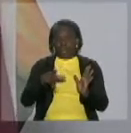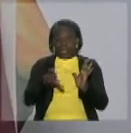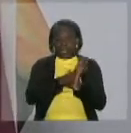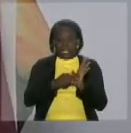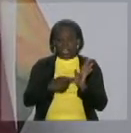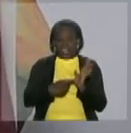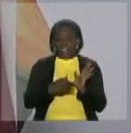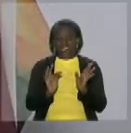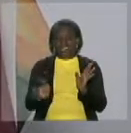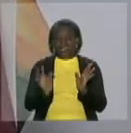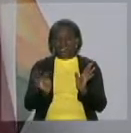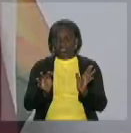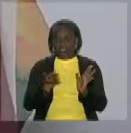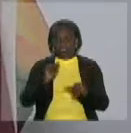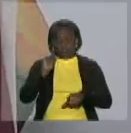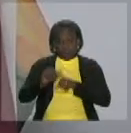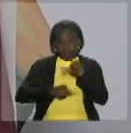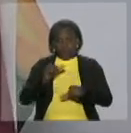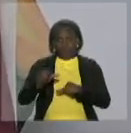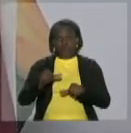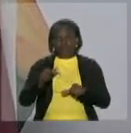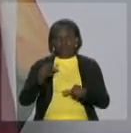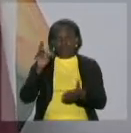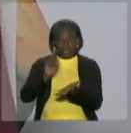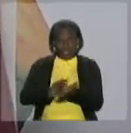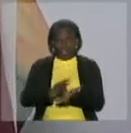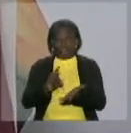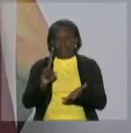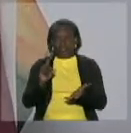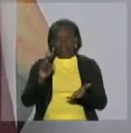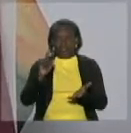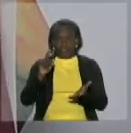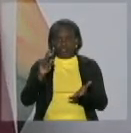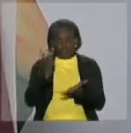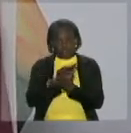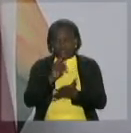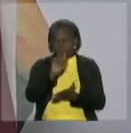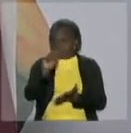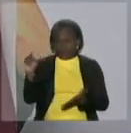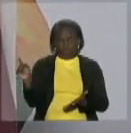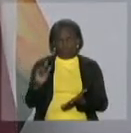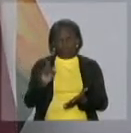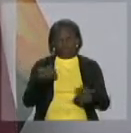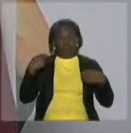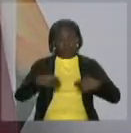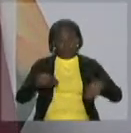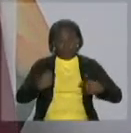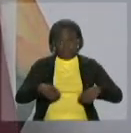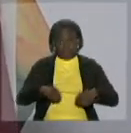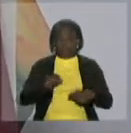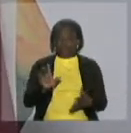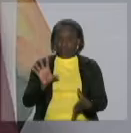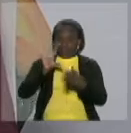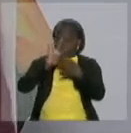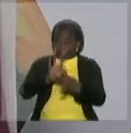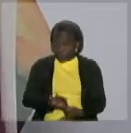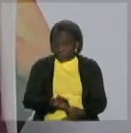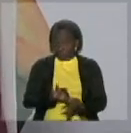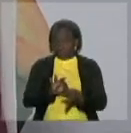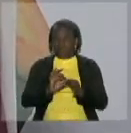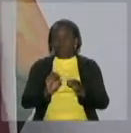Não é a lei pura e simplesmente que transforma a realidade dos fatos. É preciso que